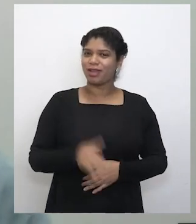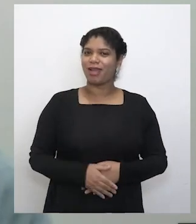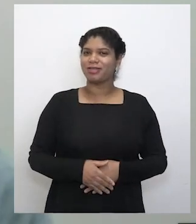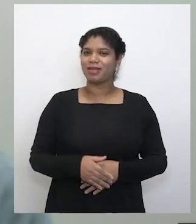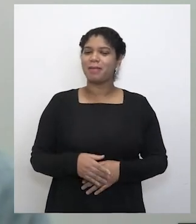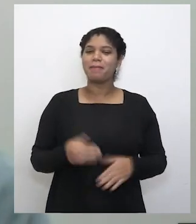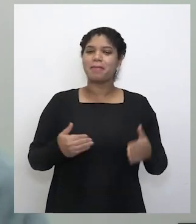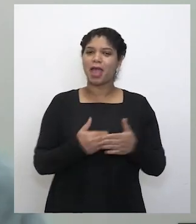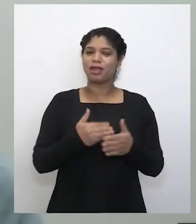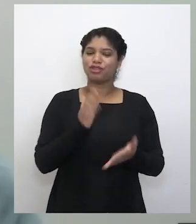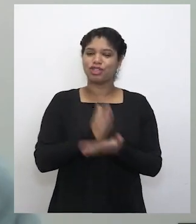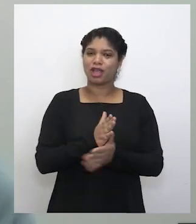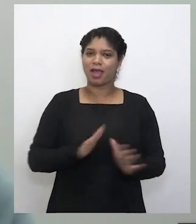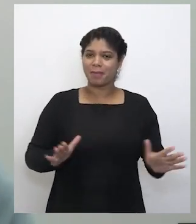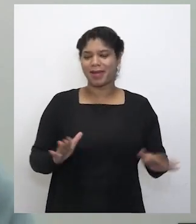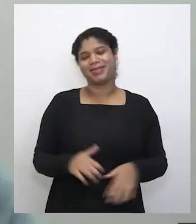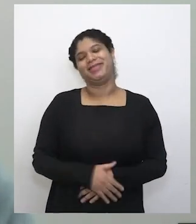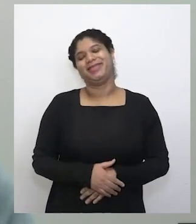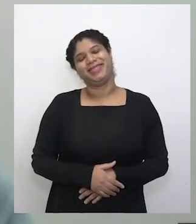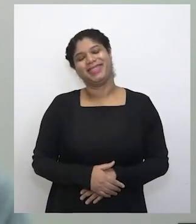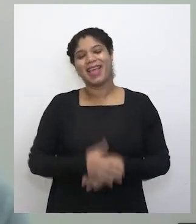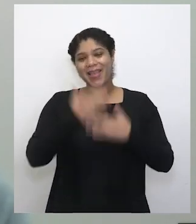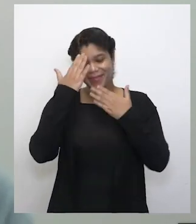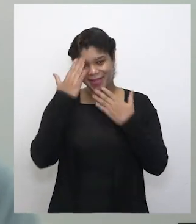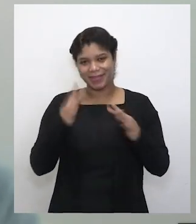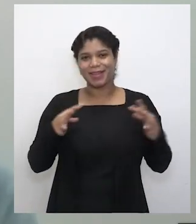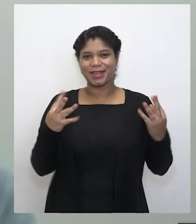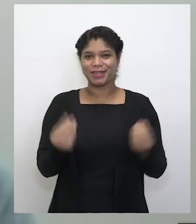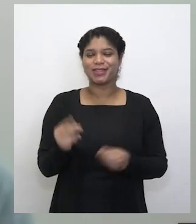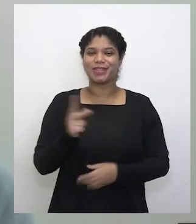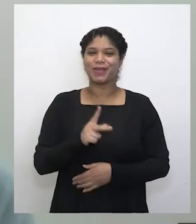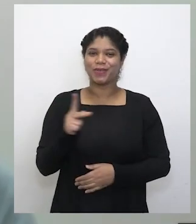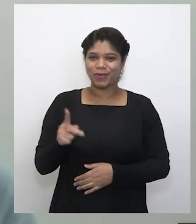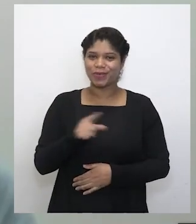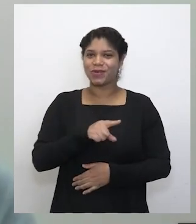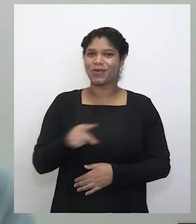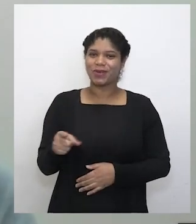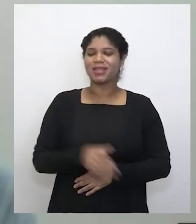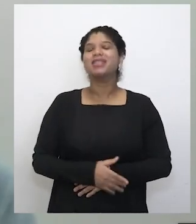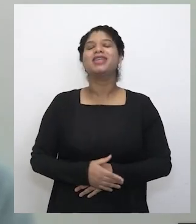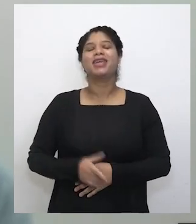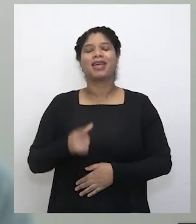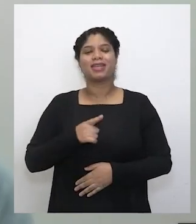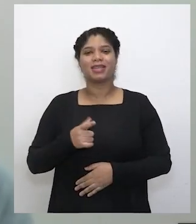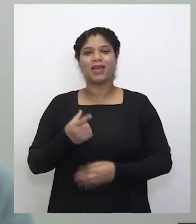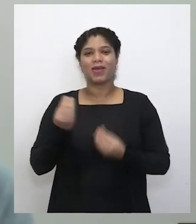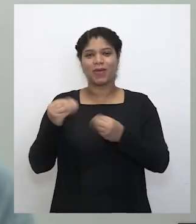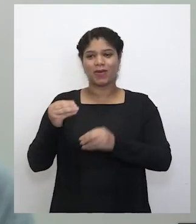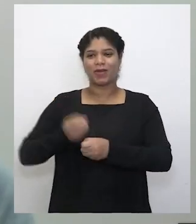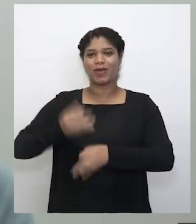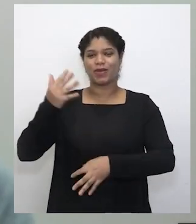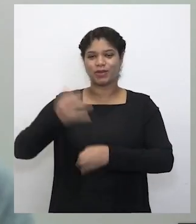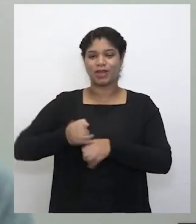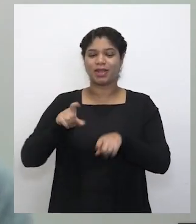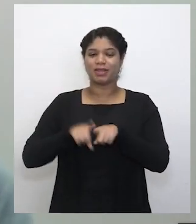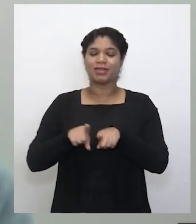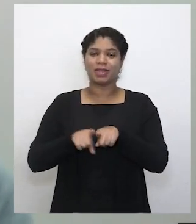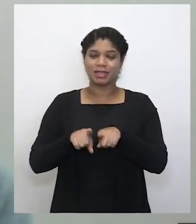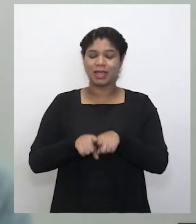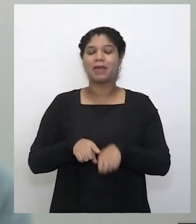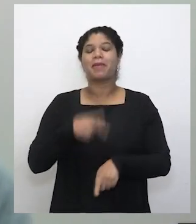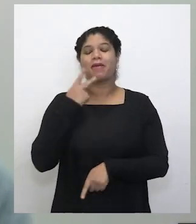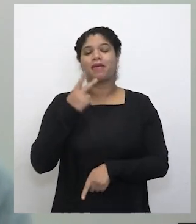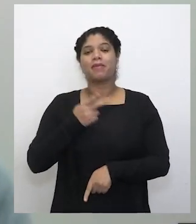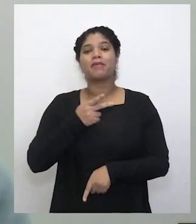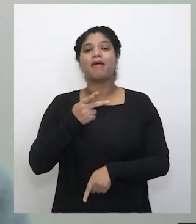Queria agradecer aos professores, né, que compartilharam aqui as interações, né? E o retorno também. Eu queria destacar o que a